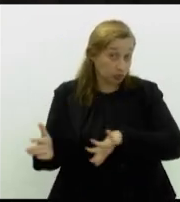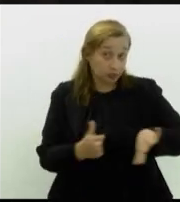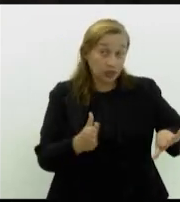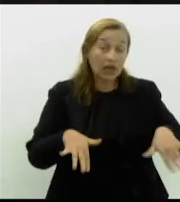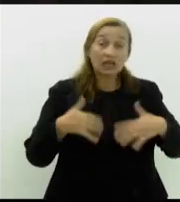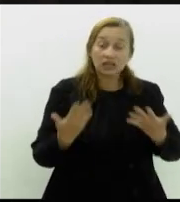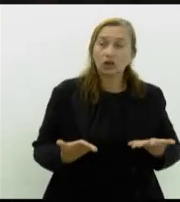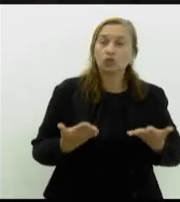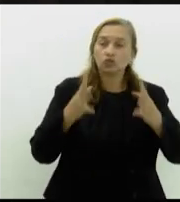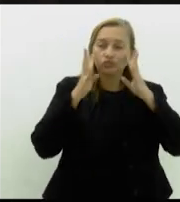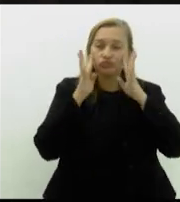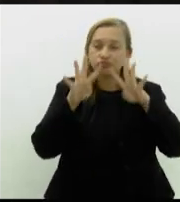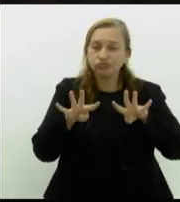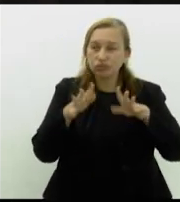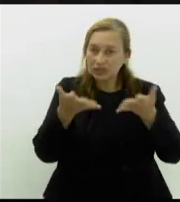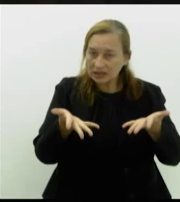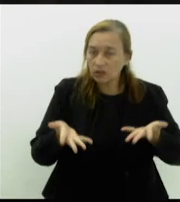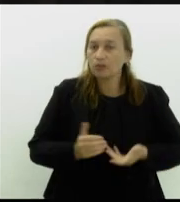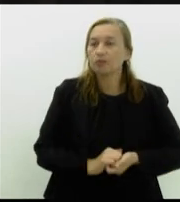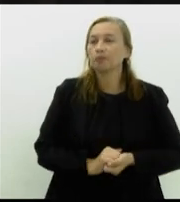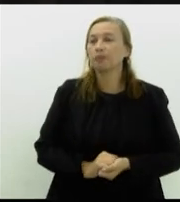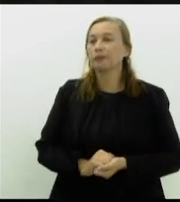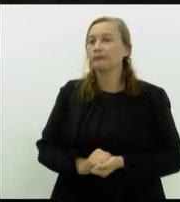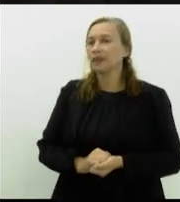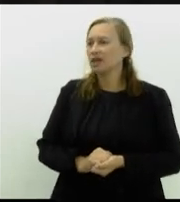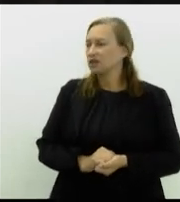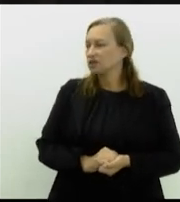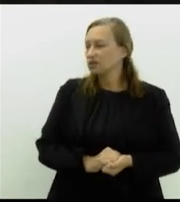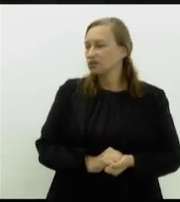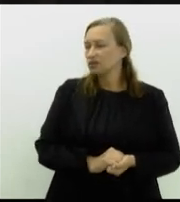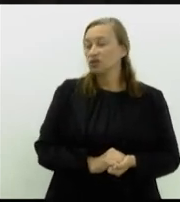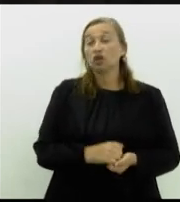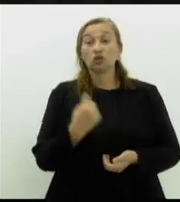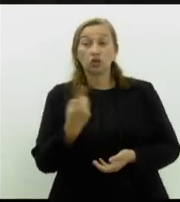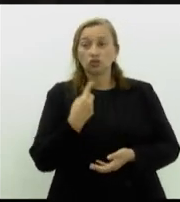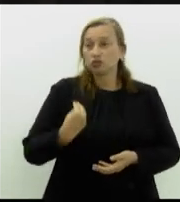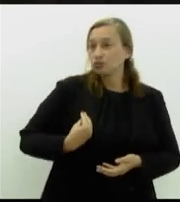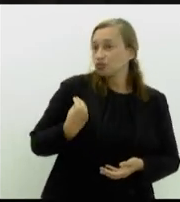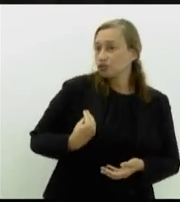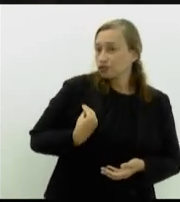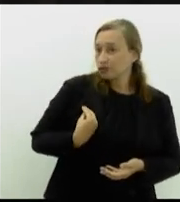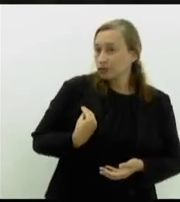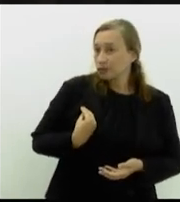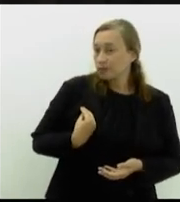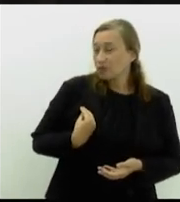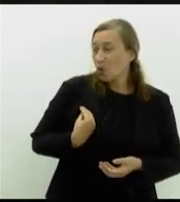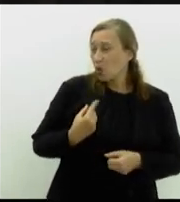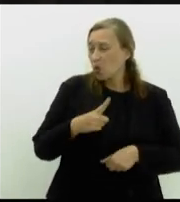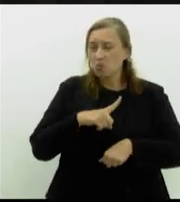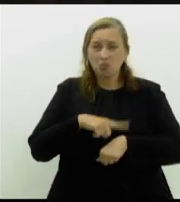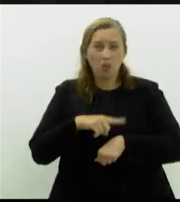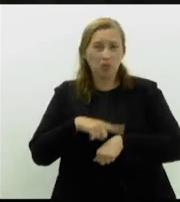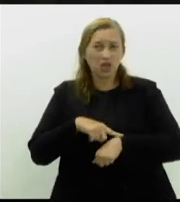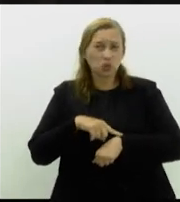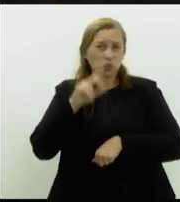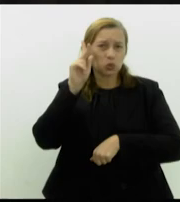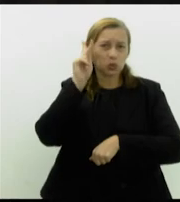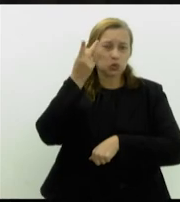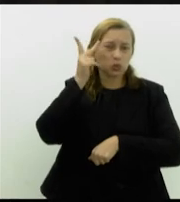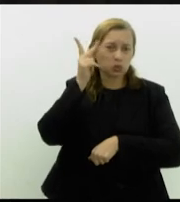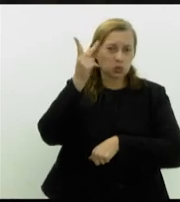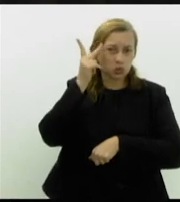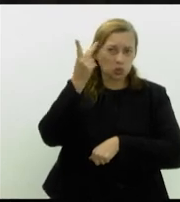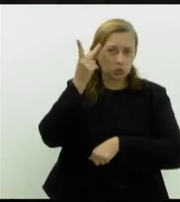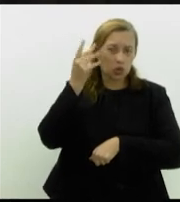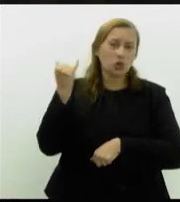estou chamando a atenção, porque nós estamos vivendo um momento histórico